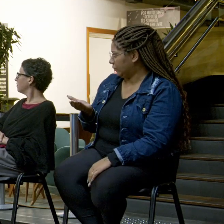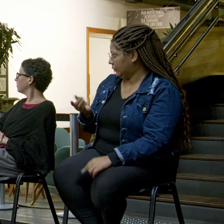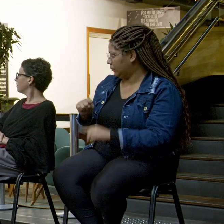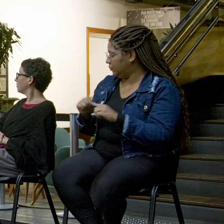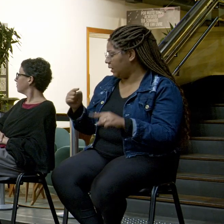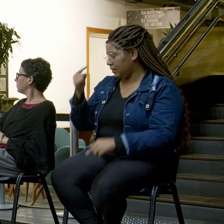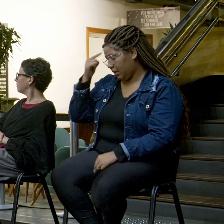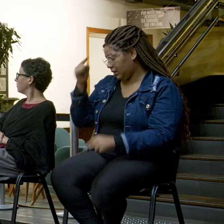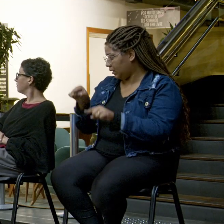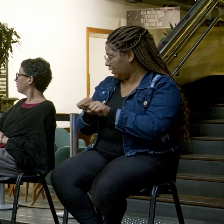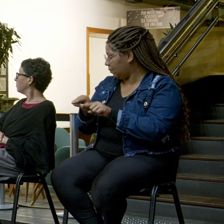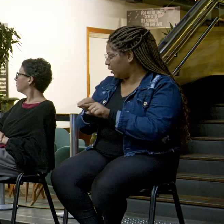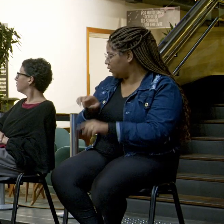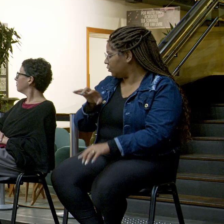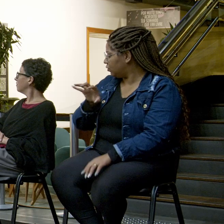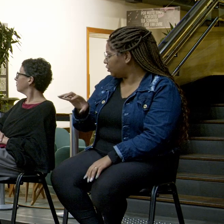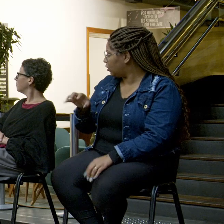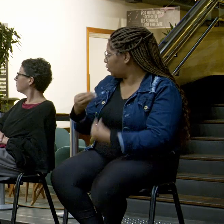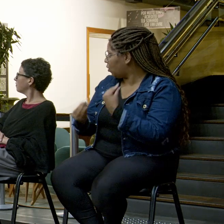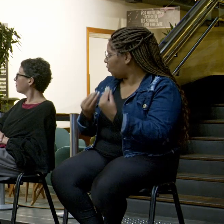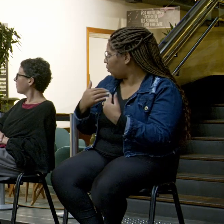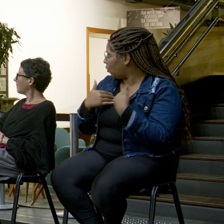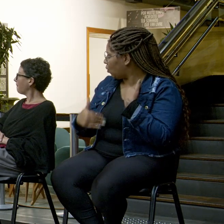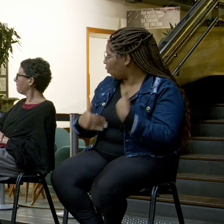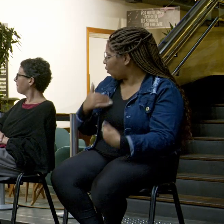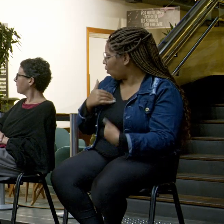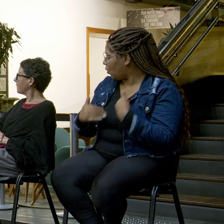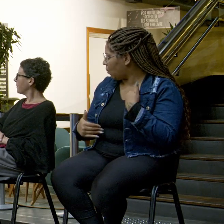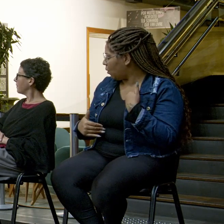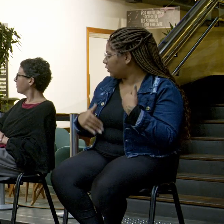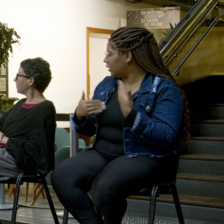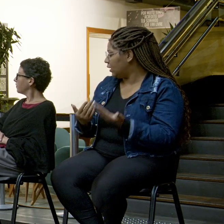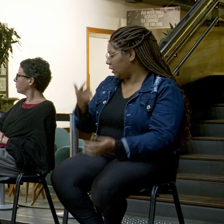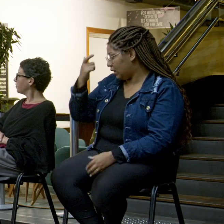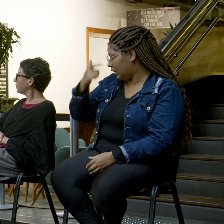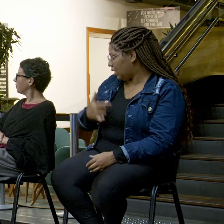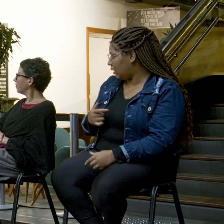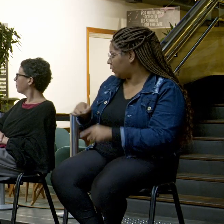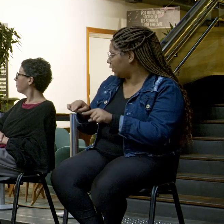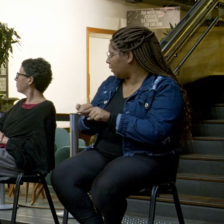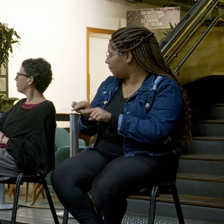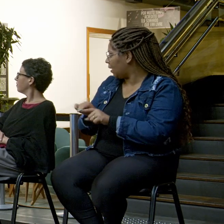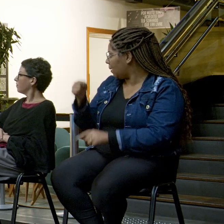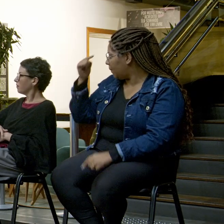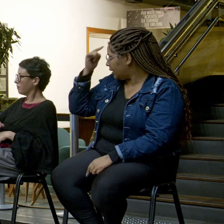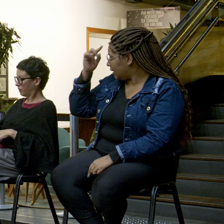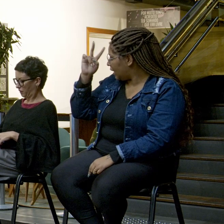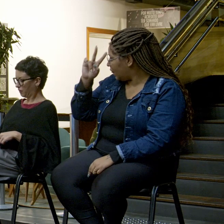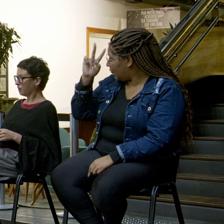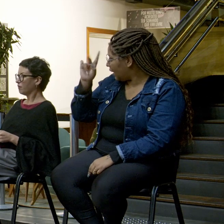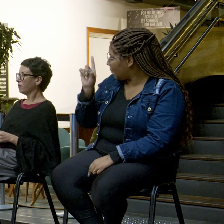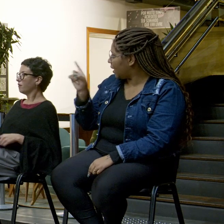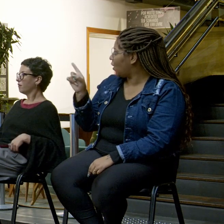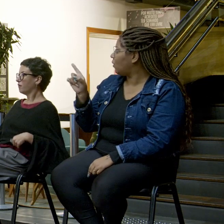também pensar nessas formas como corpos, assim. E aí eu pensei, lembrei dessas